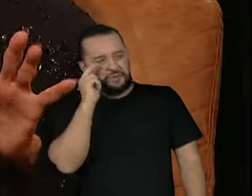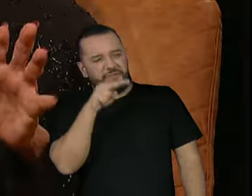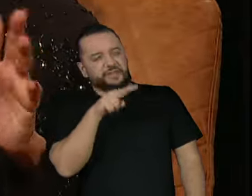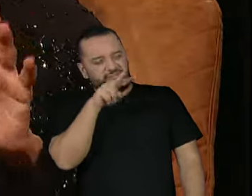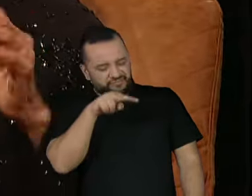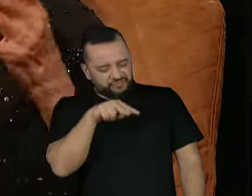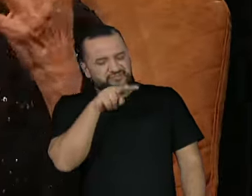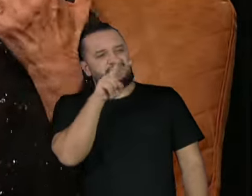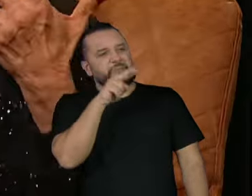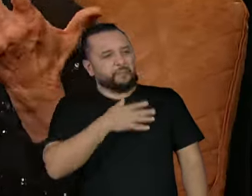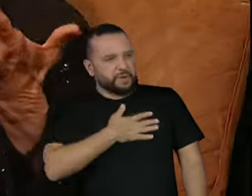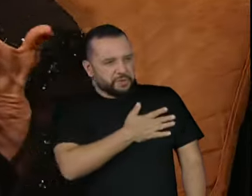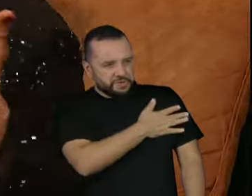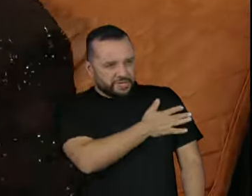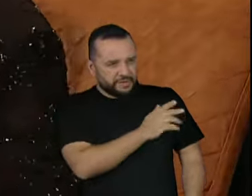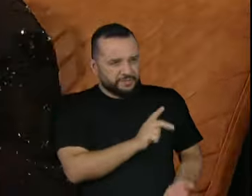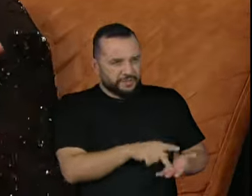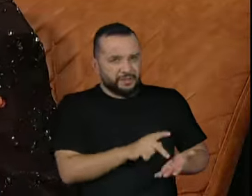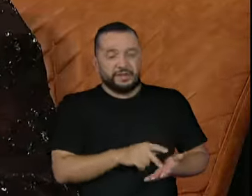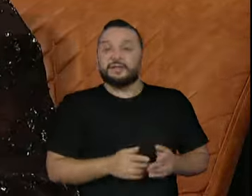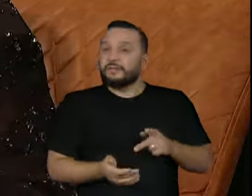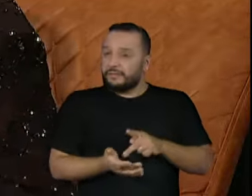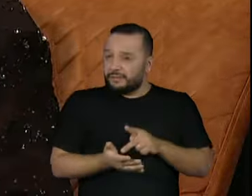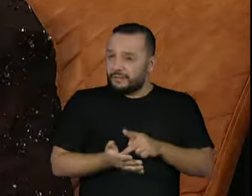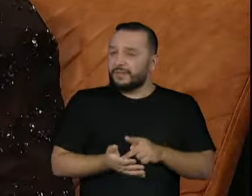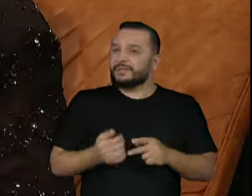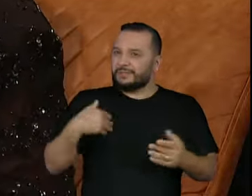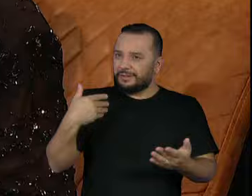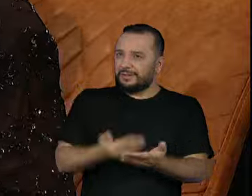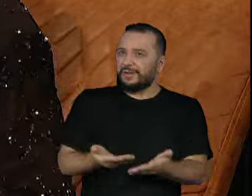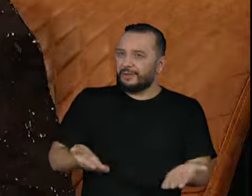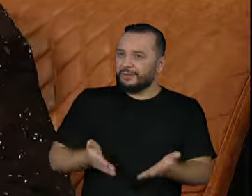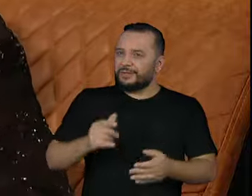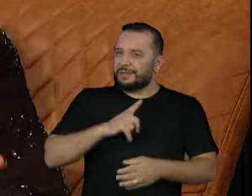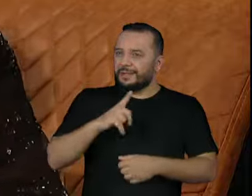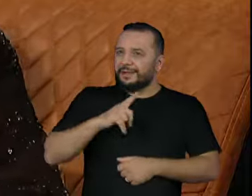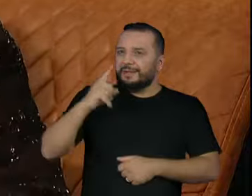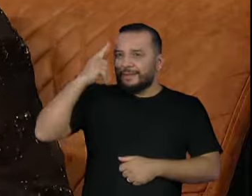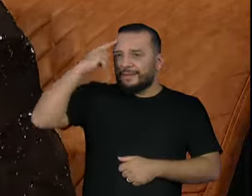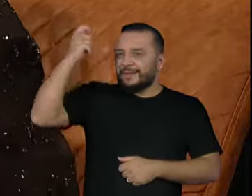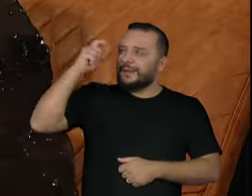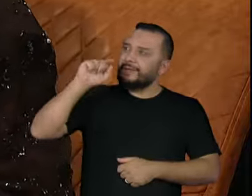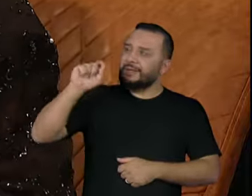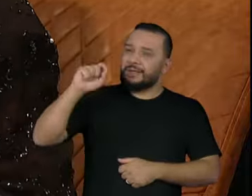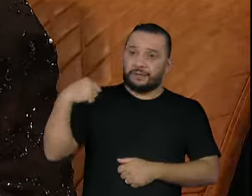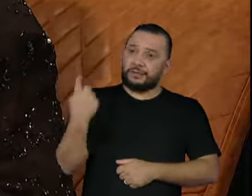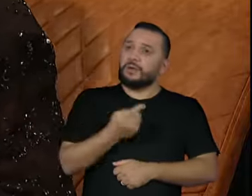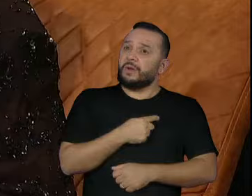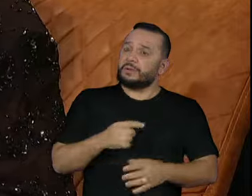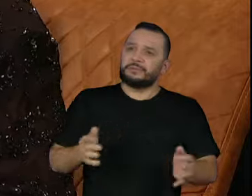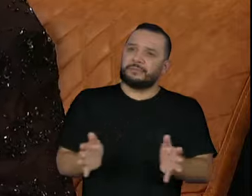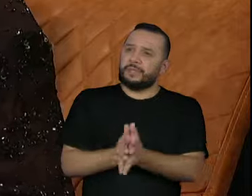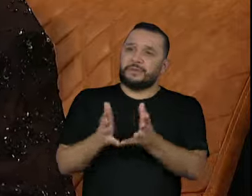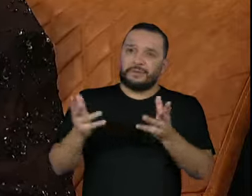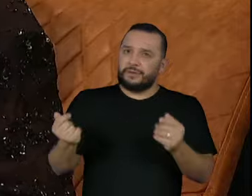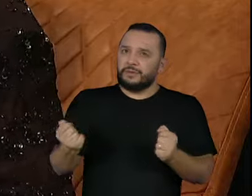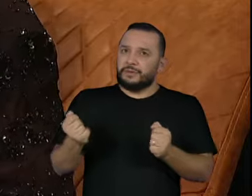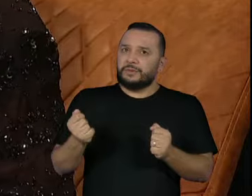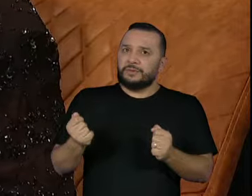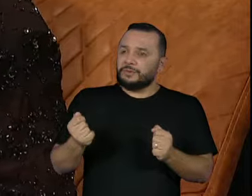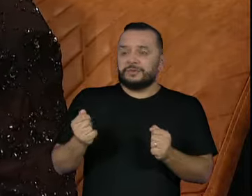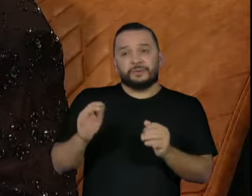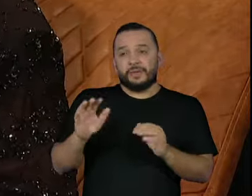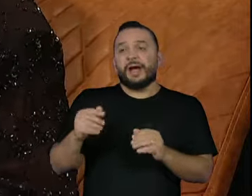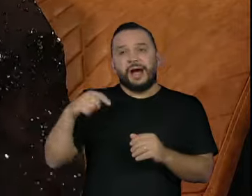tenho a minha ideia. Eu acho que nós somos maravilhosos até não casar com o seu